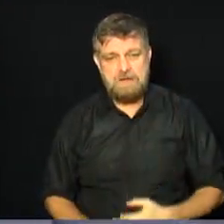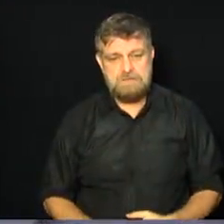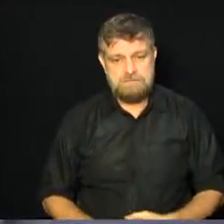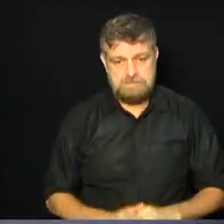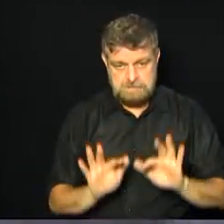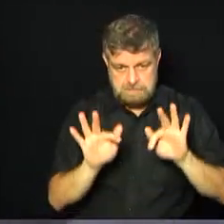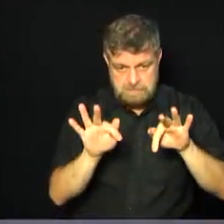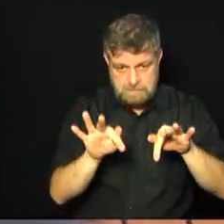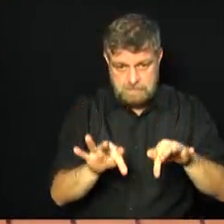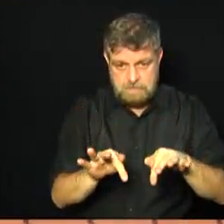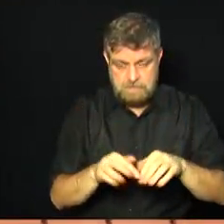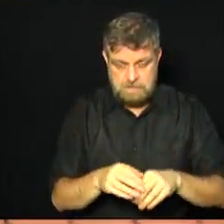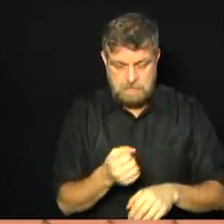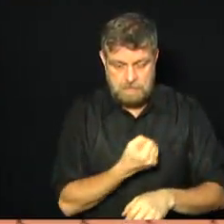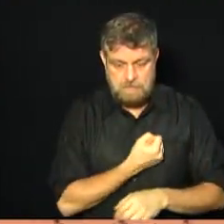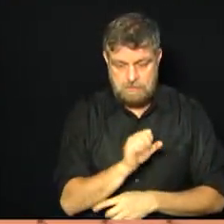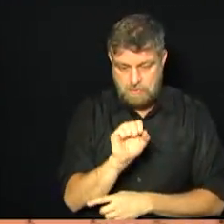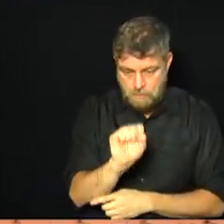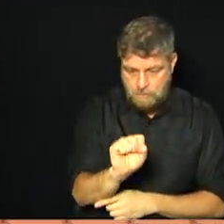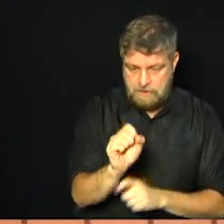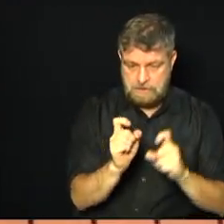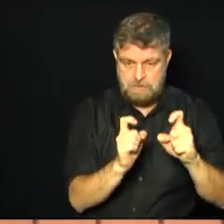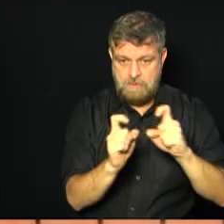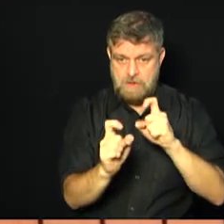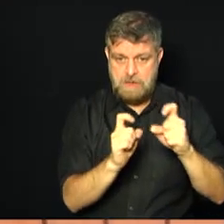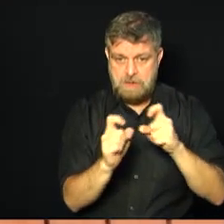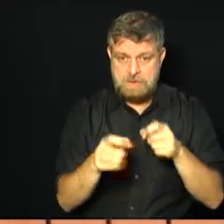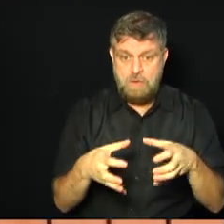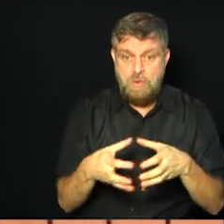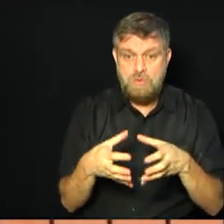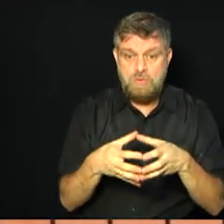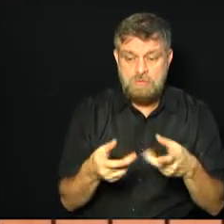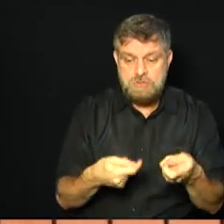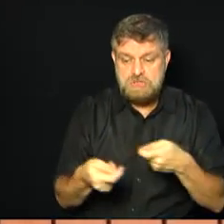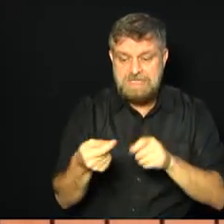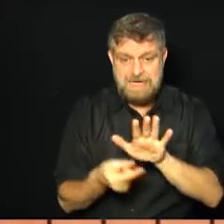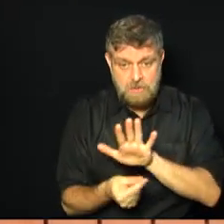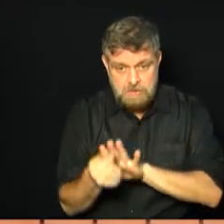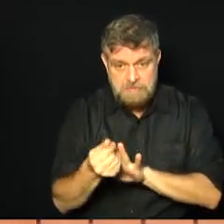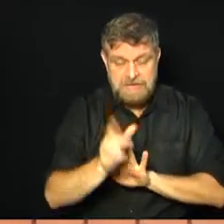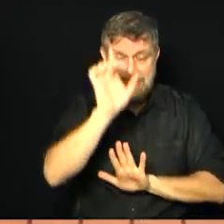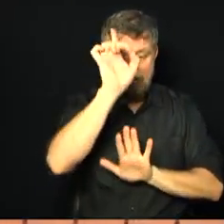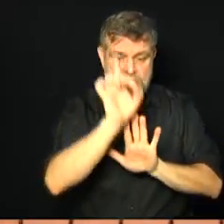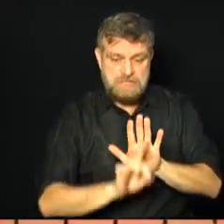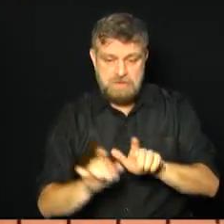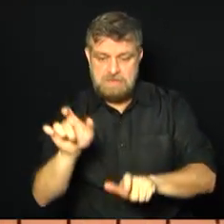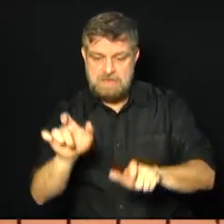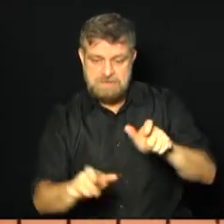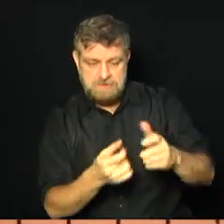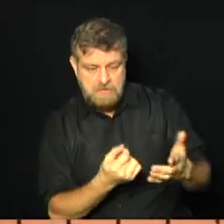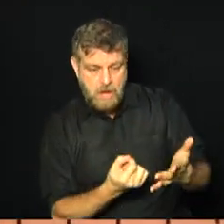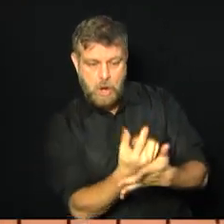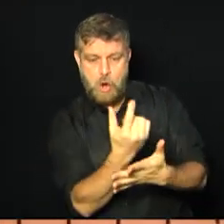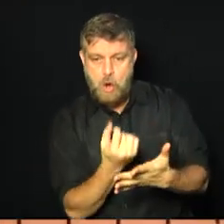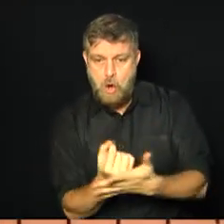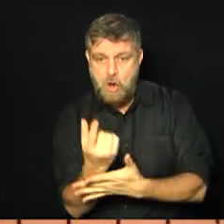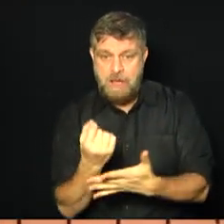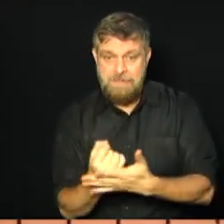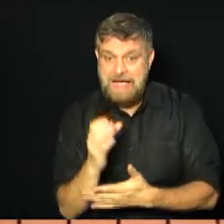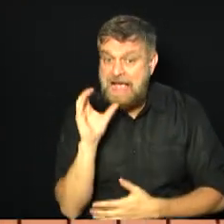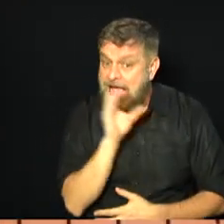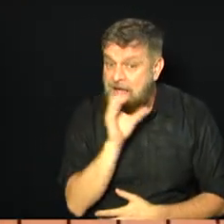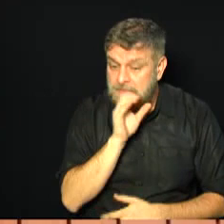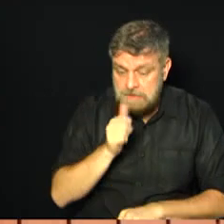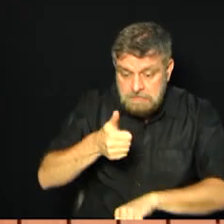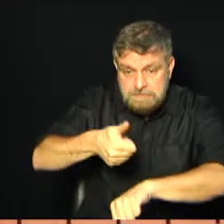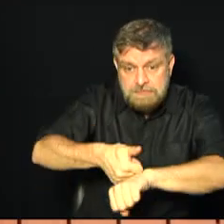Encerrada aqui a 8ª reunião da Comissão de Economia e Defesa dos Direitos do Consumidor. Dentro de instantes, fique